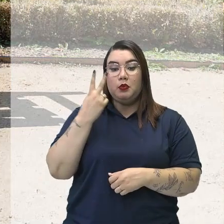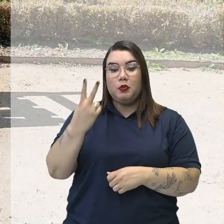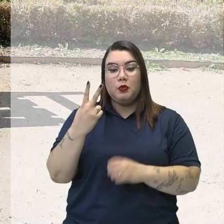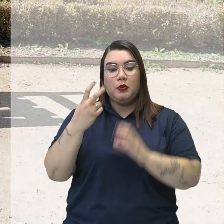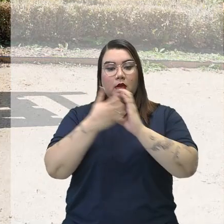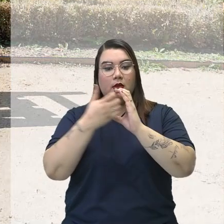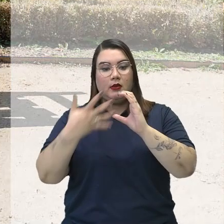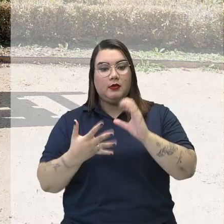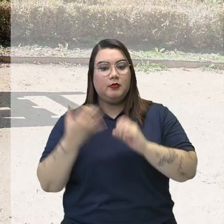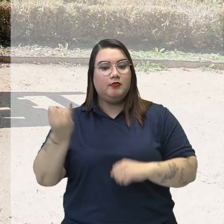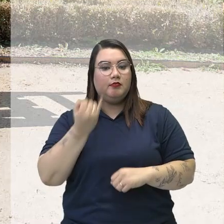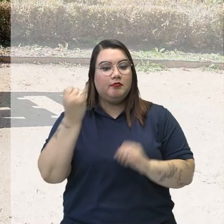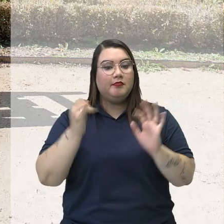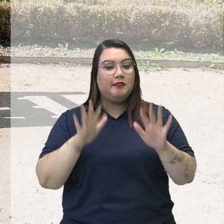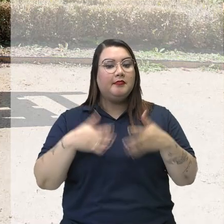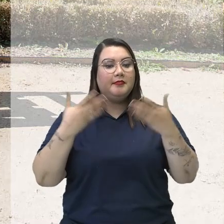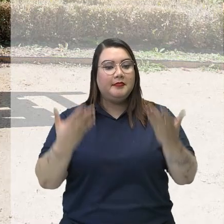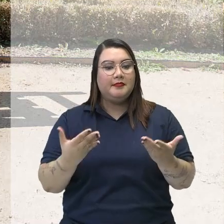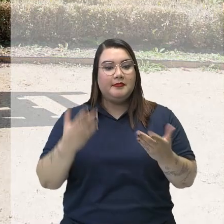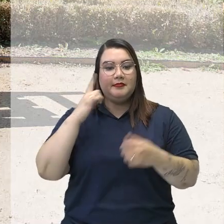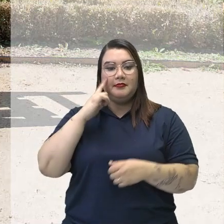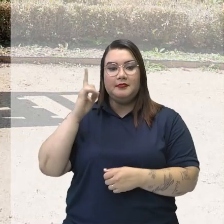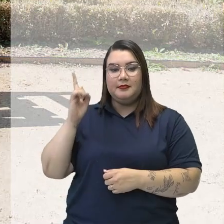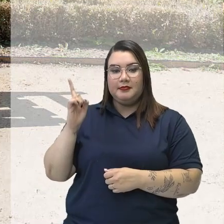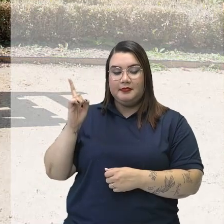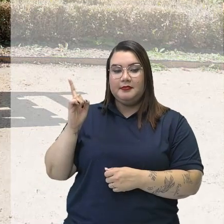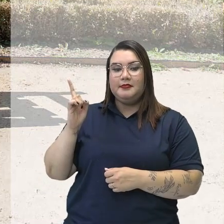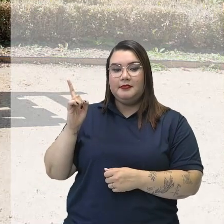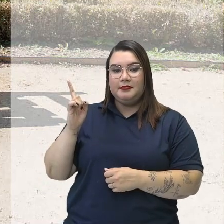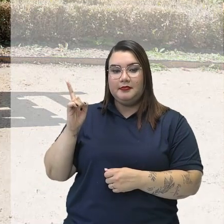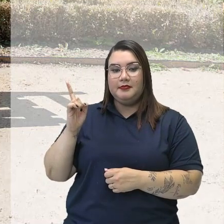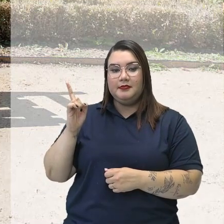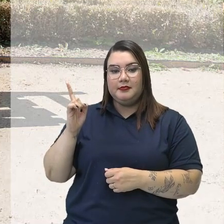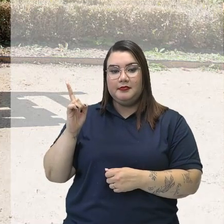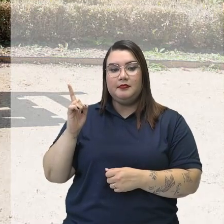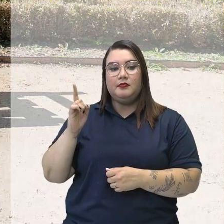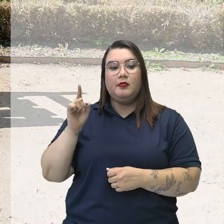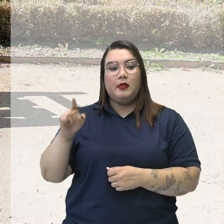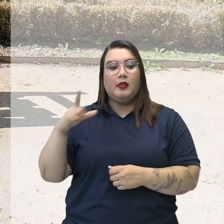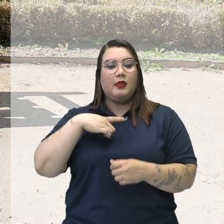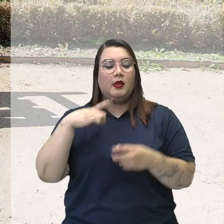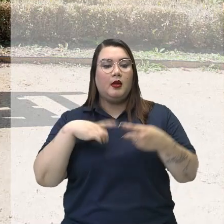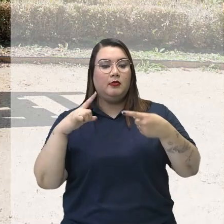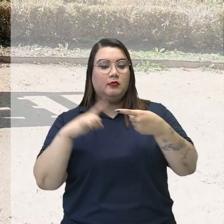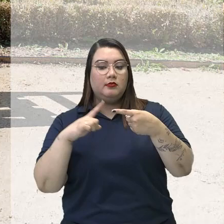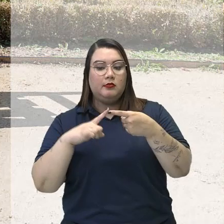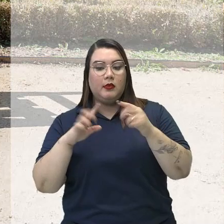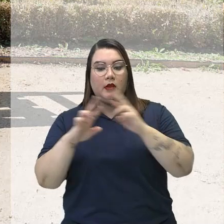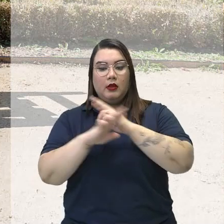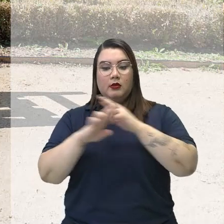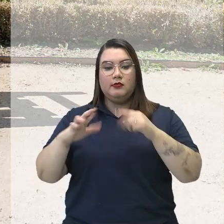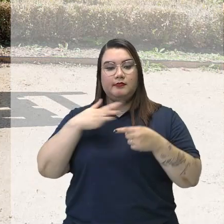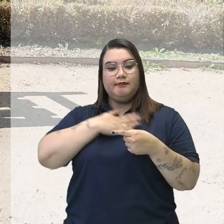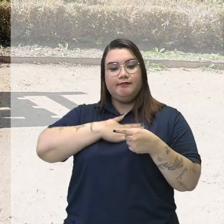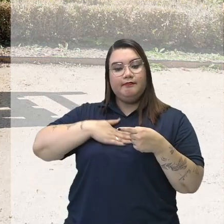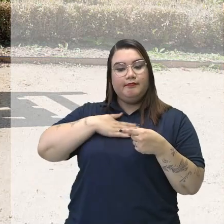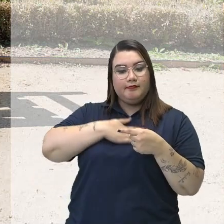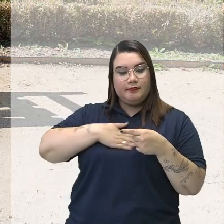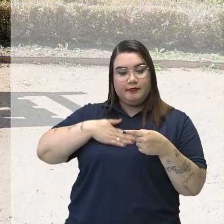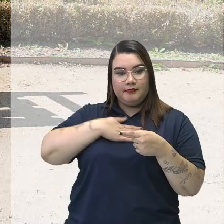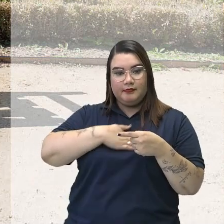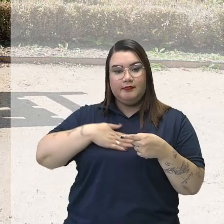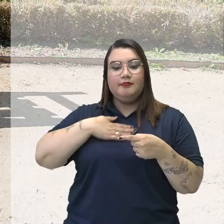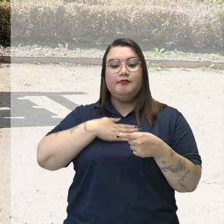características muito importantes. Vamos ver quais são? Observem aqui. O lazer, ele está relacionado ao prazer,